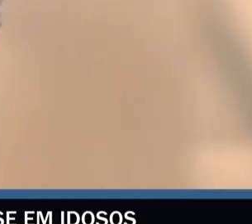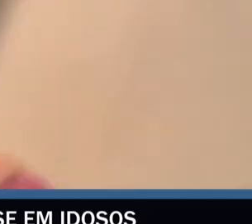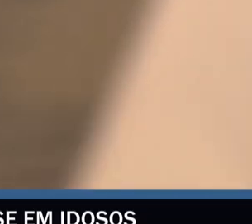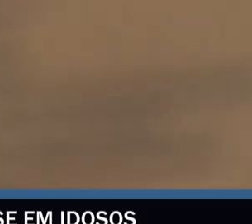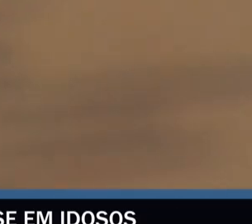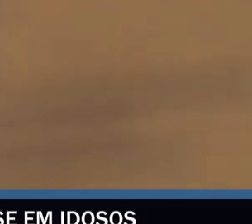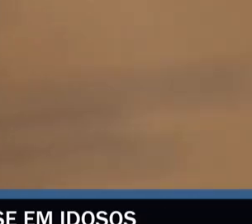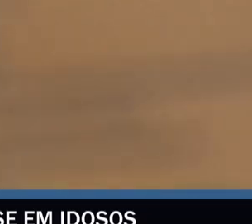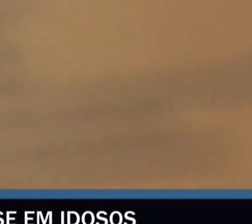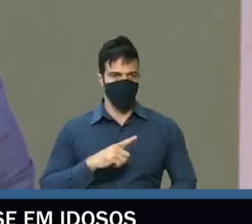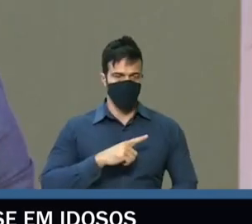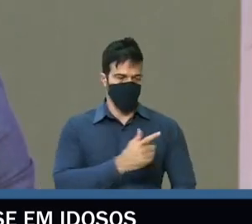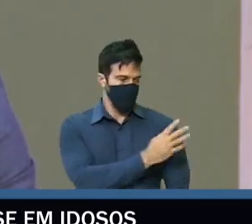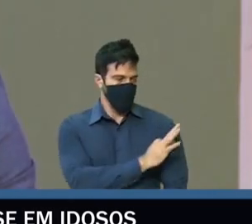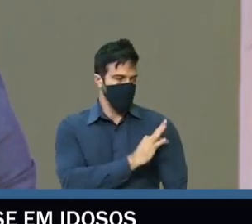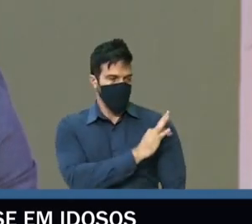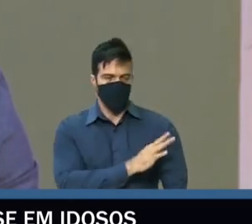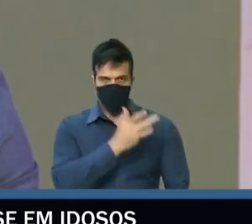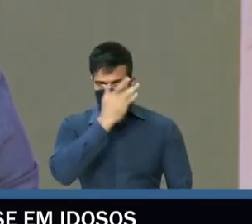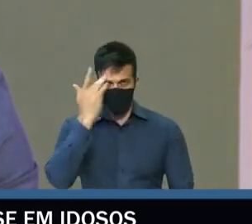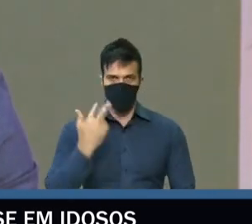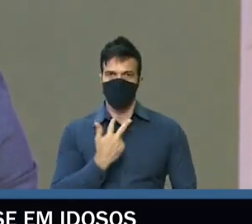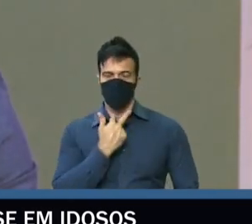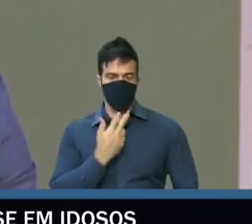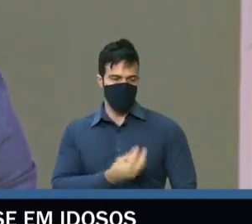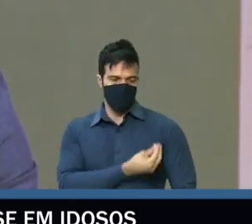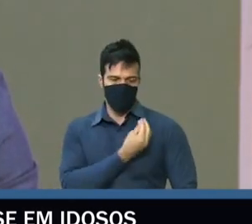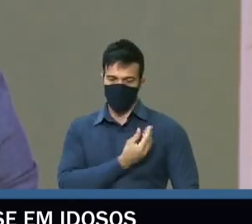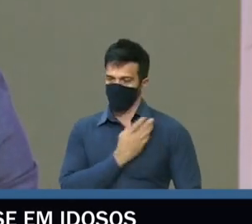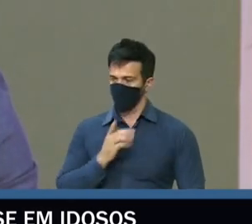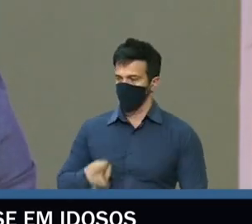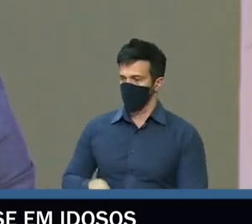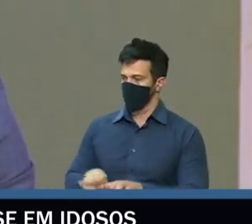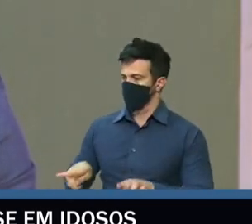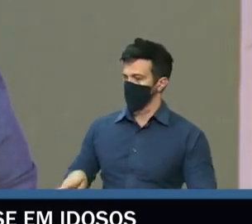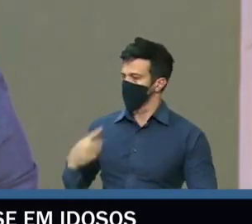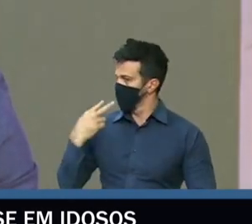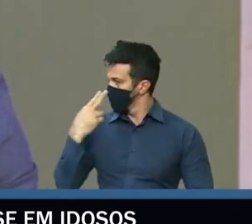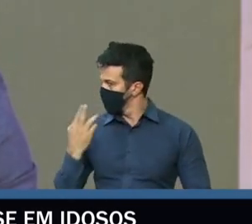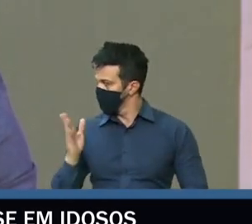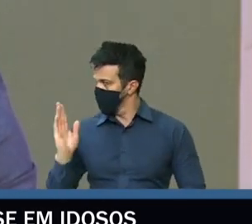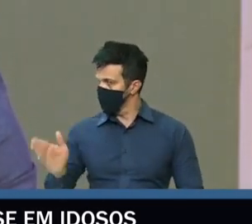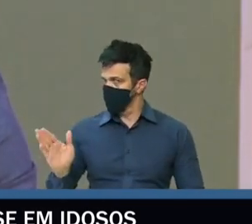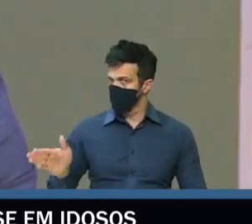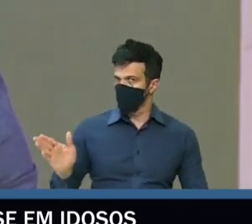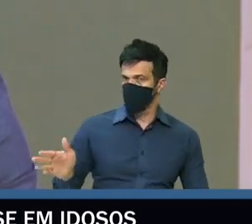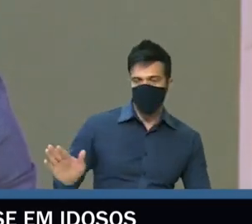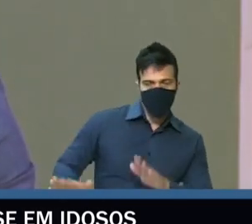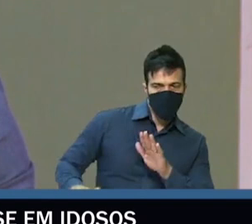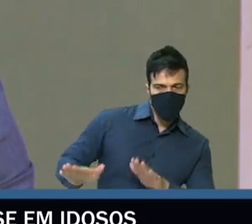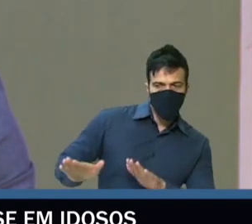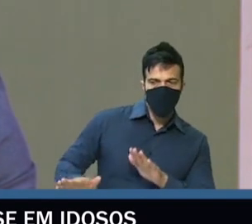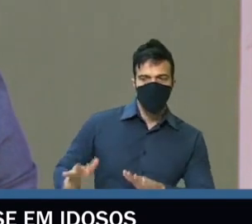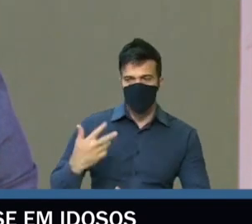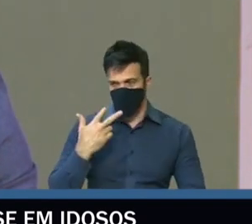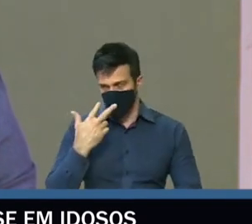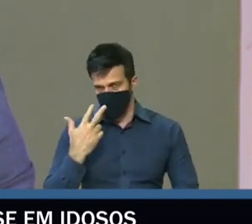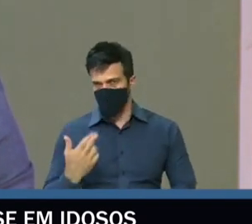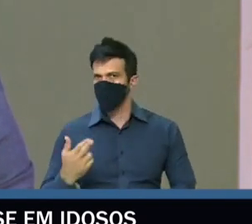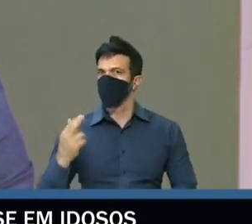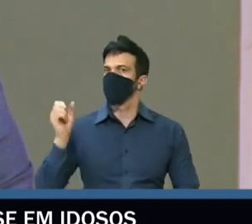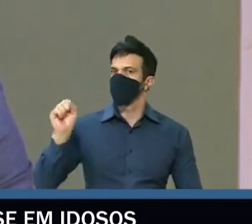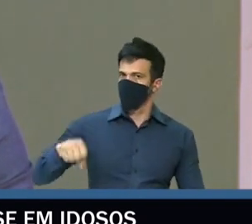chegar ao estado de Mato Grosso do Sul Mas já tem um adiantamento de uma sinalização tanto do conass conasems e Ministério